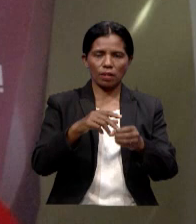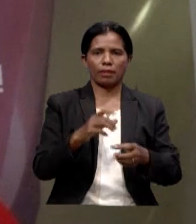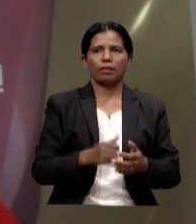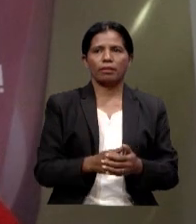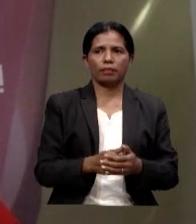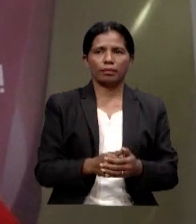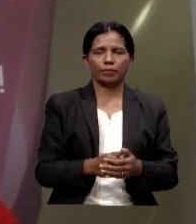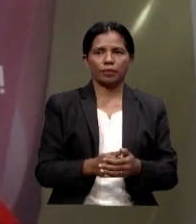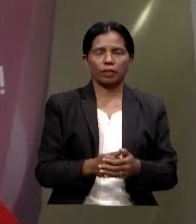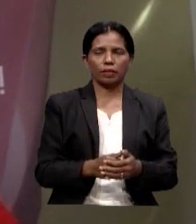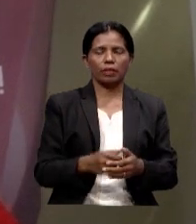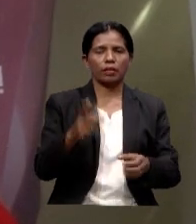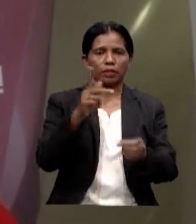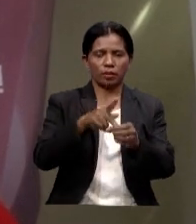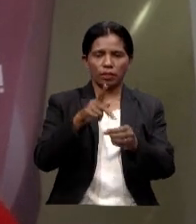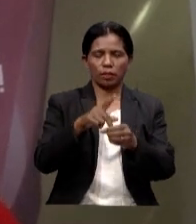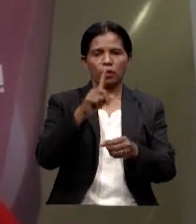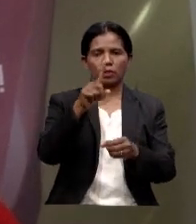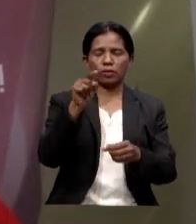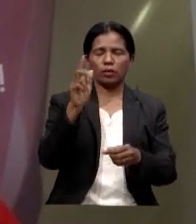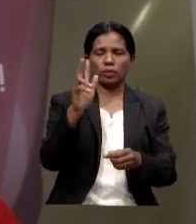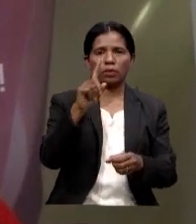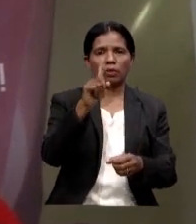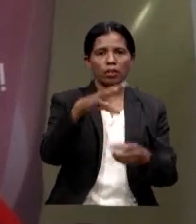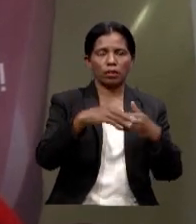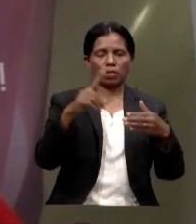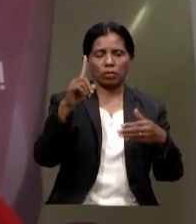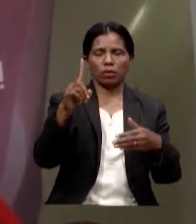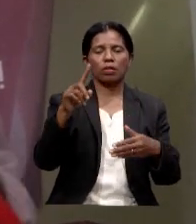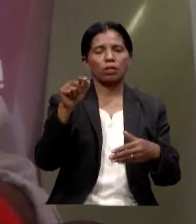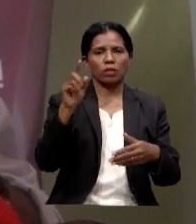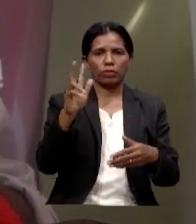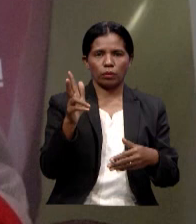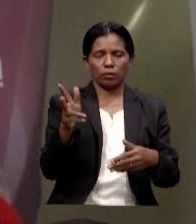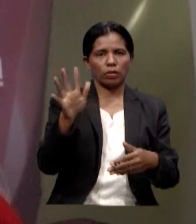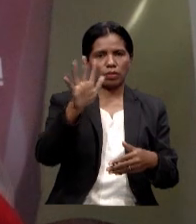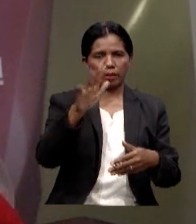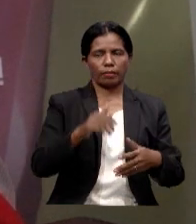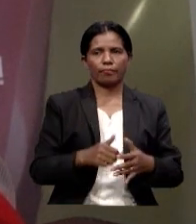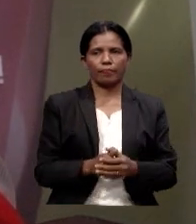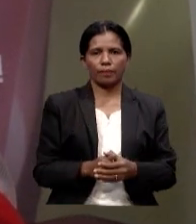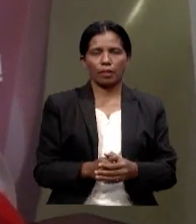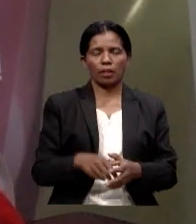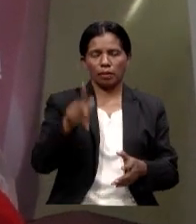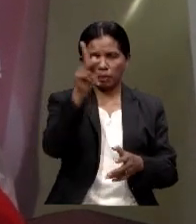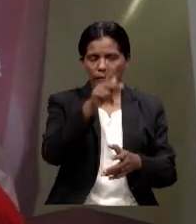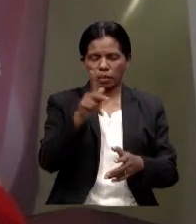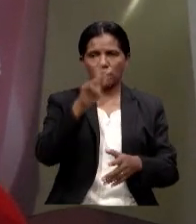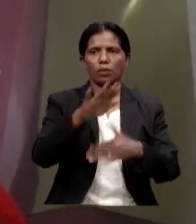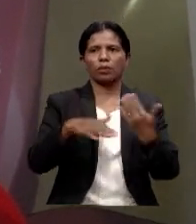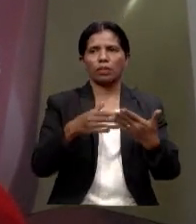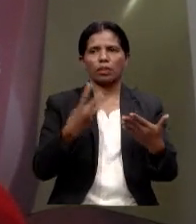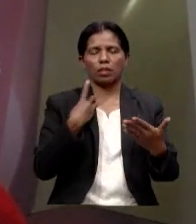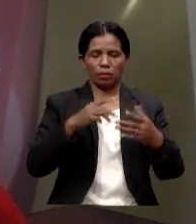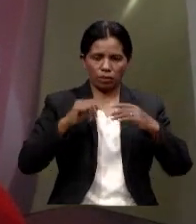enquanto máximo gasolina $1.35 ou $1.25. Ora, e a parte pesquisa de rodo, está no mais controle